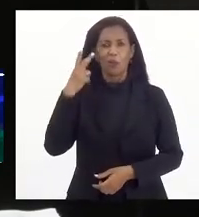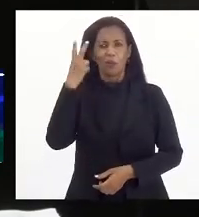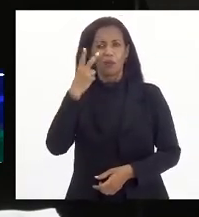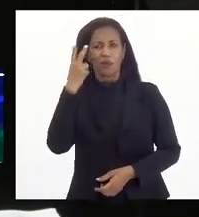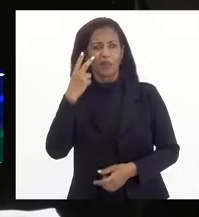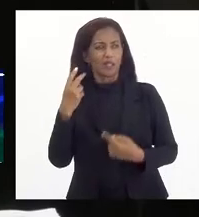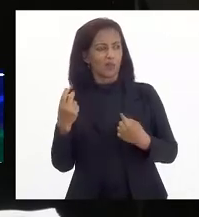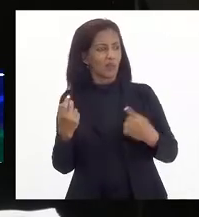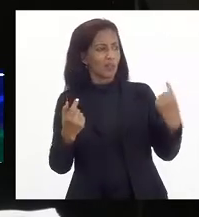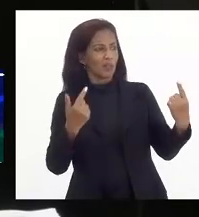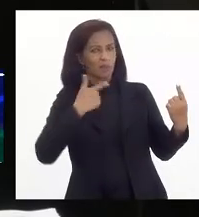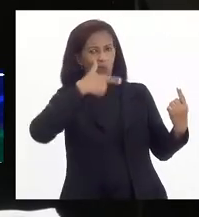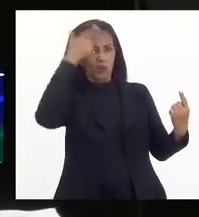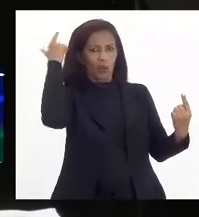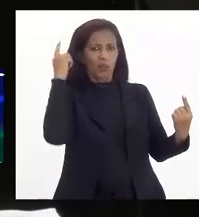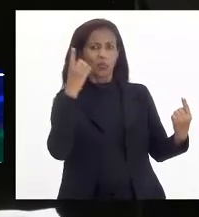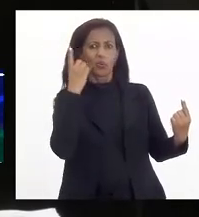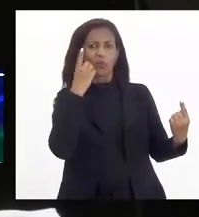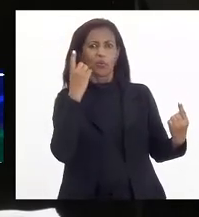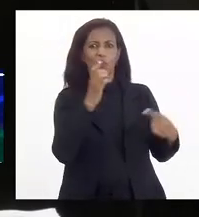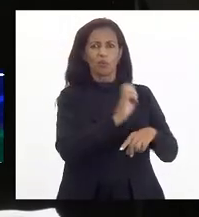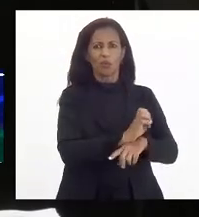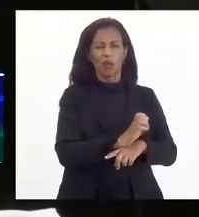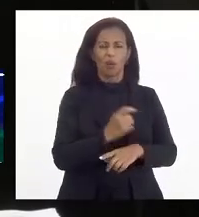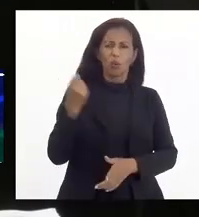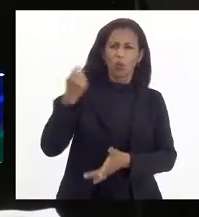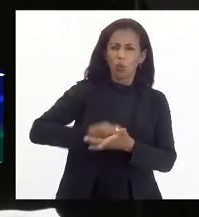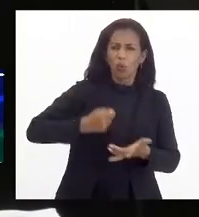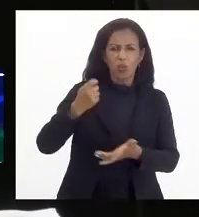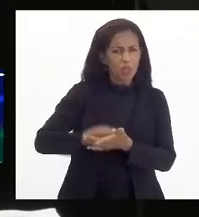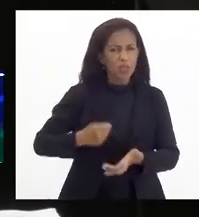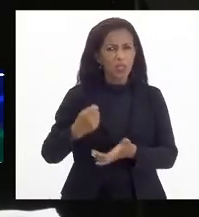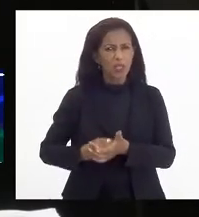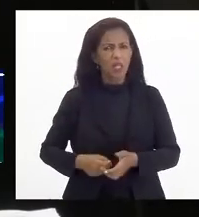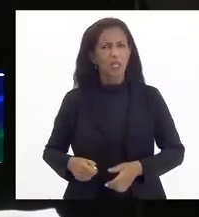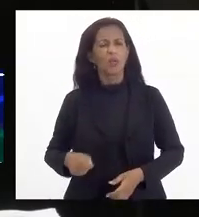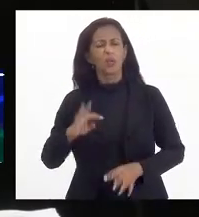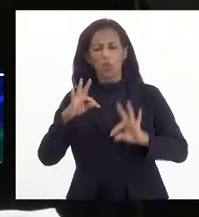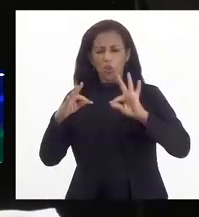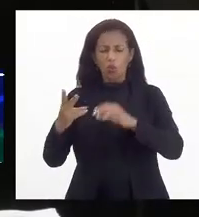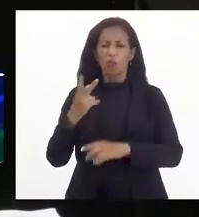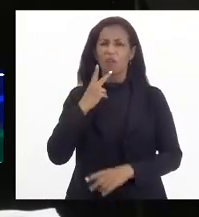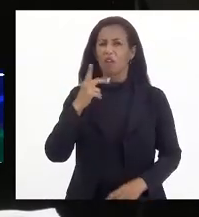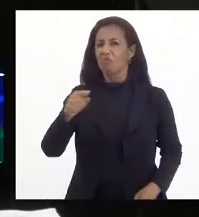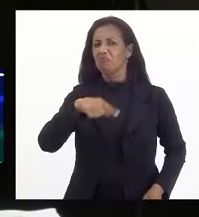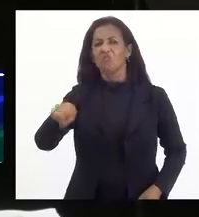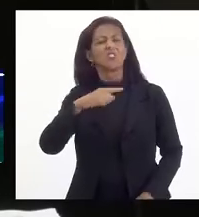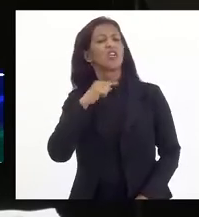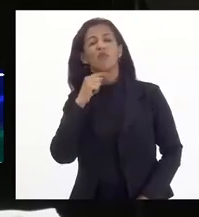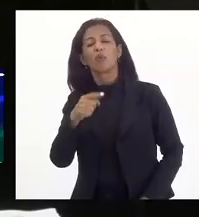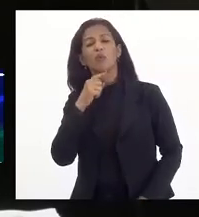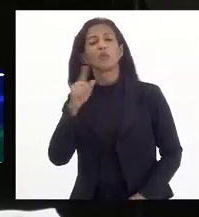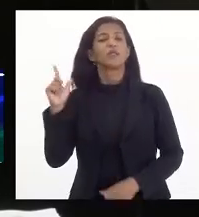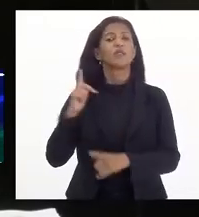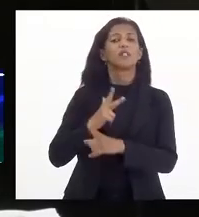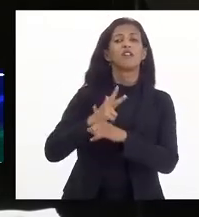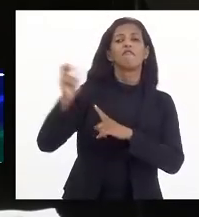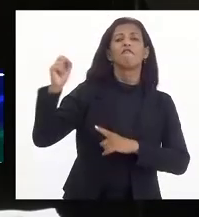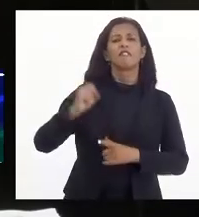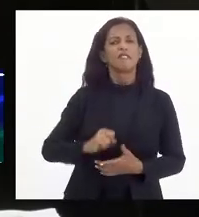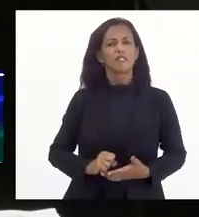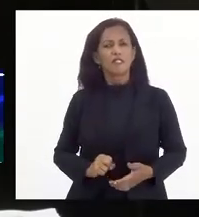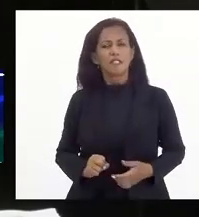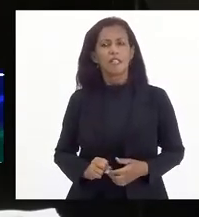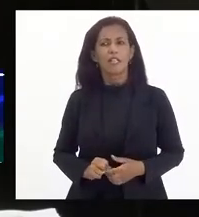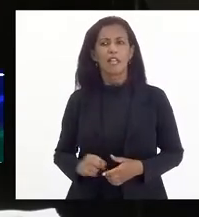senhor como Deputado deputado estadual no tanto quanto aquele absurdo e todos os dias ninguém vai conseguir ganhar da Júlio